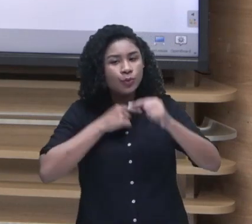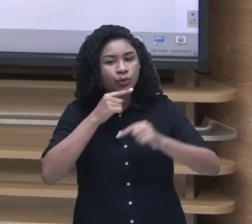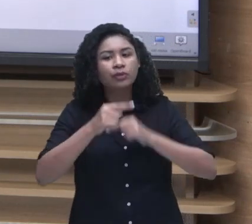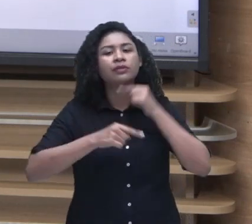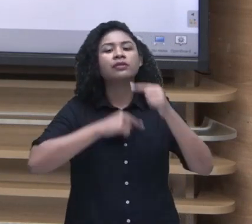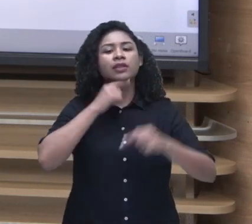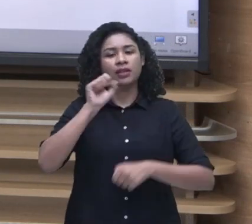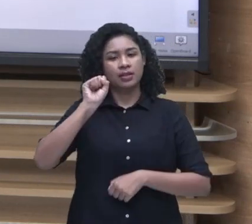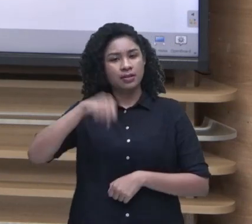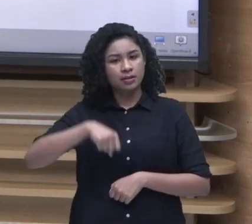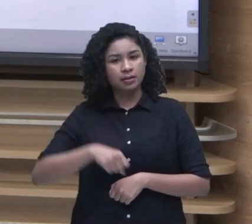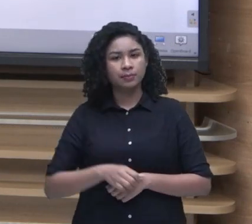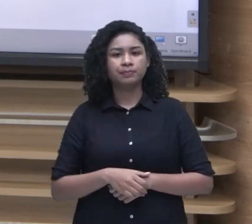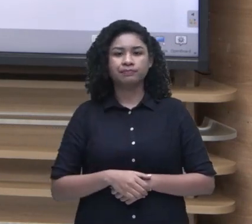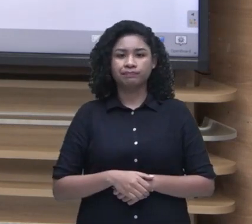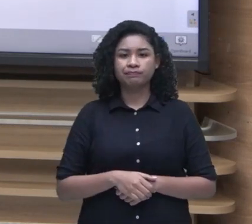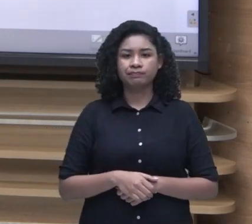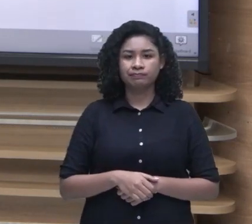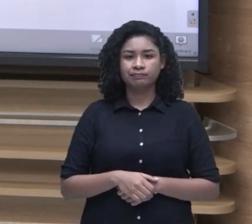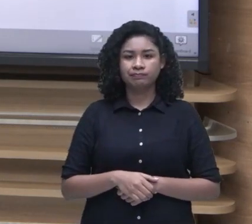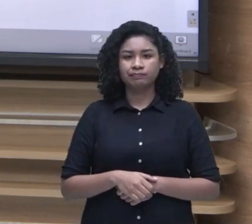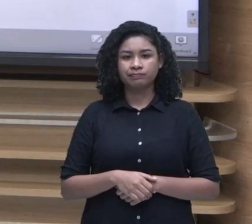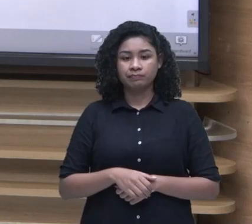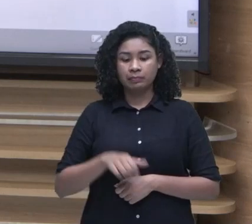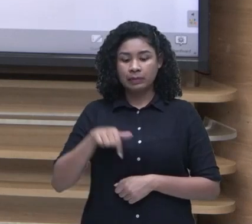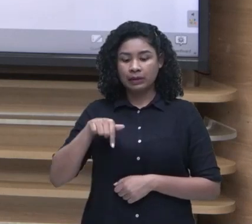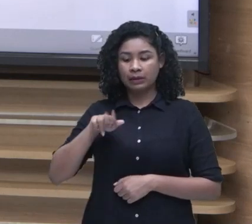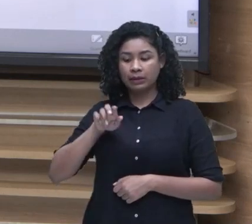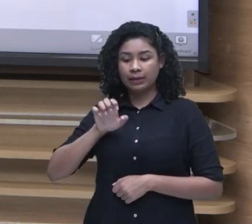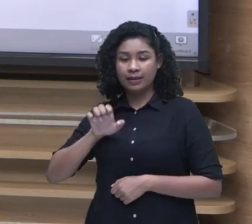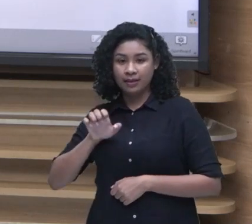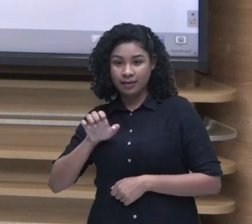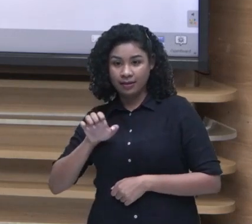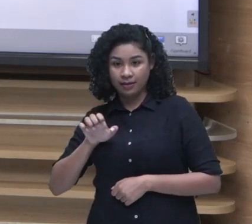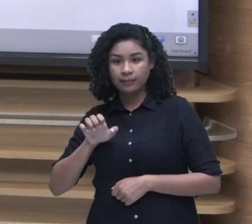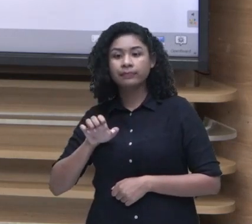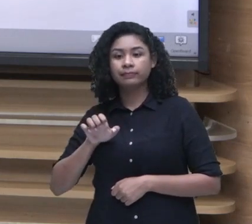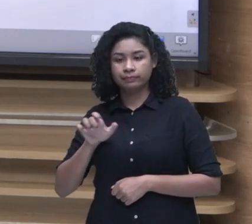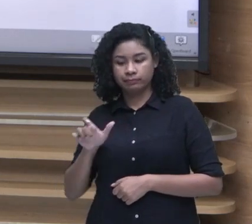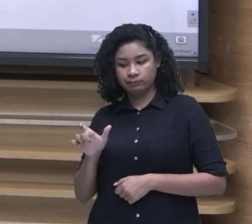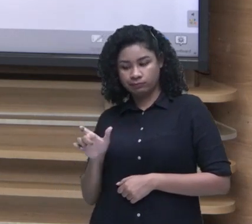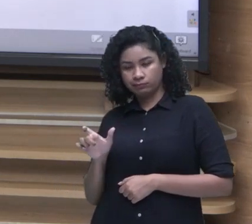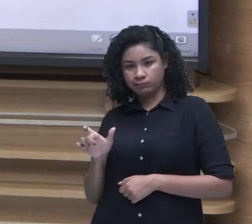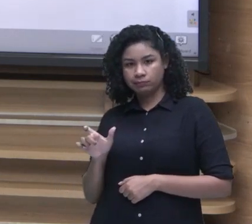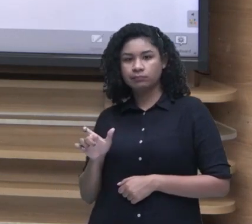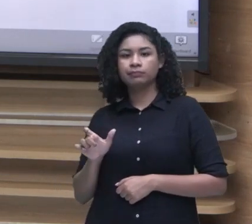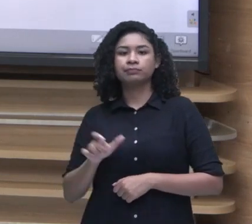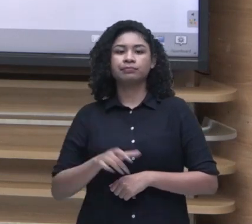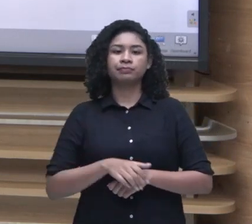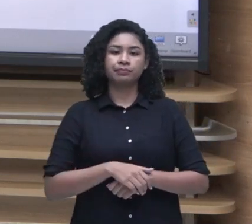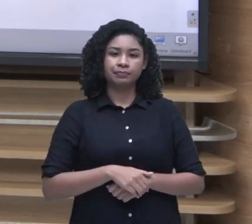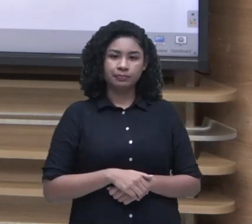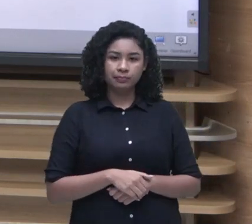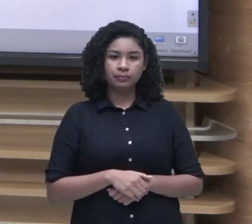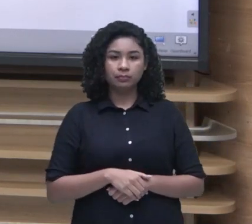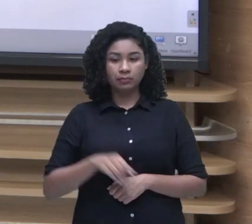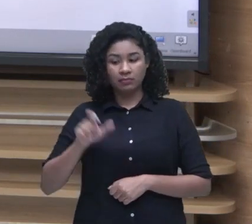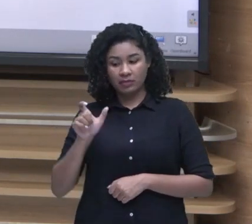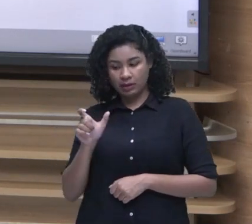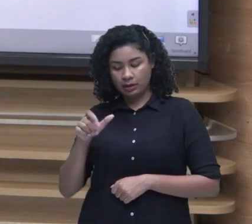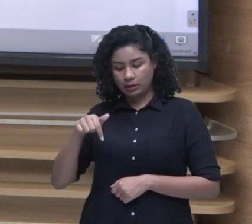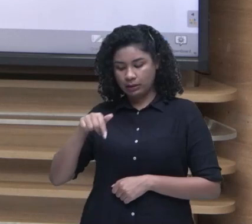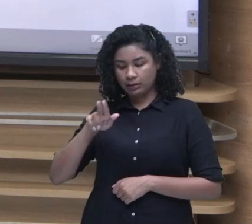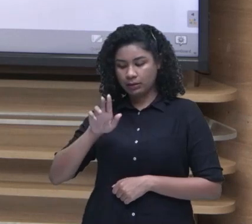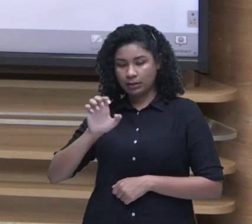eu cante. E veja aqui, olha, que no presente do subjuntivo, o acréscimo do que